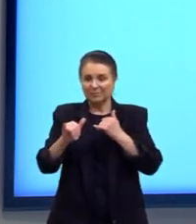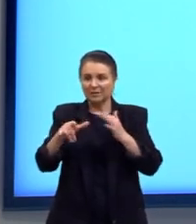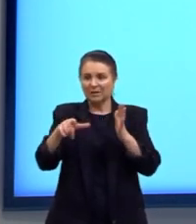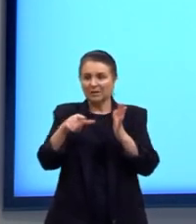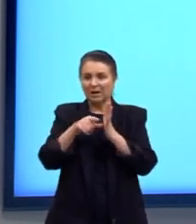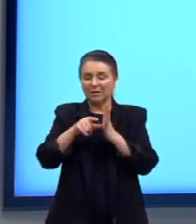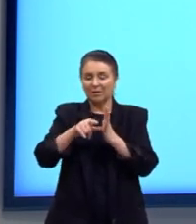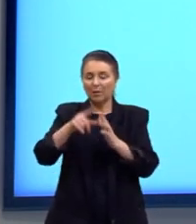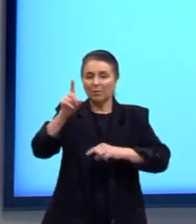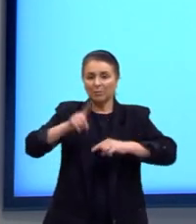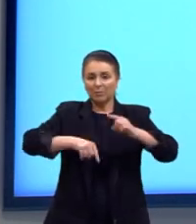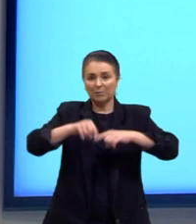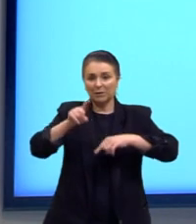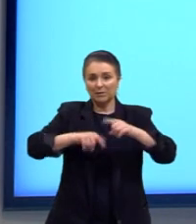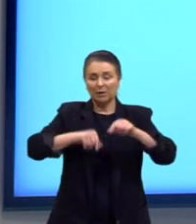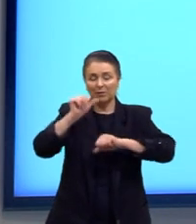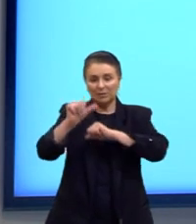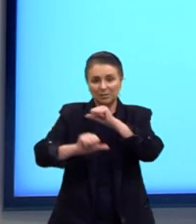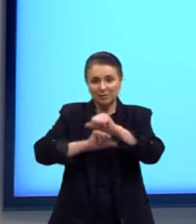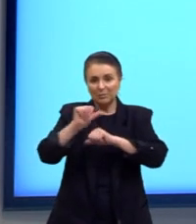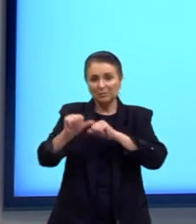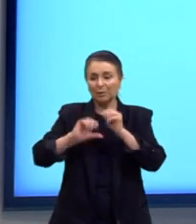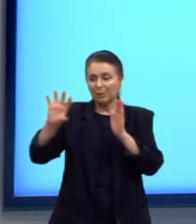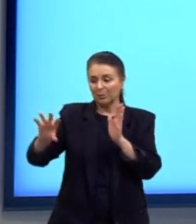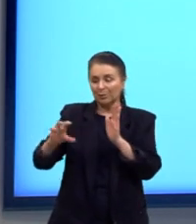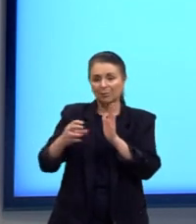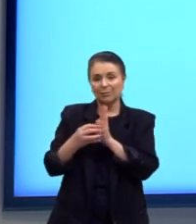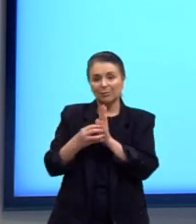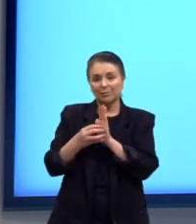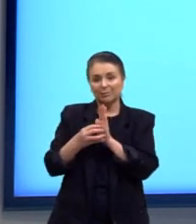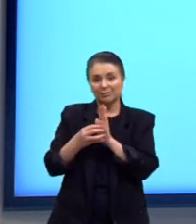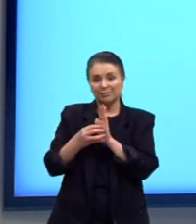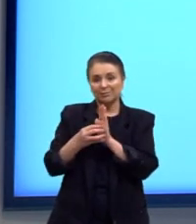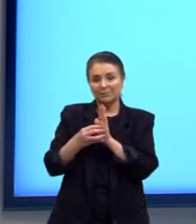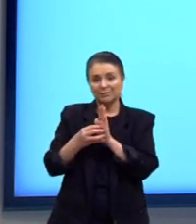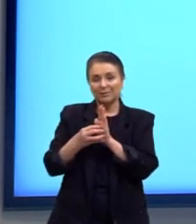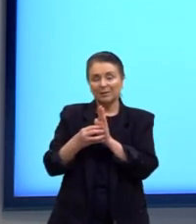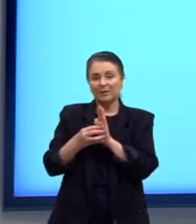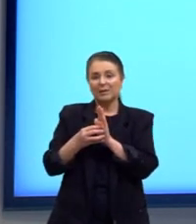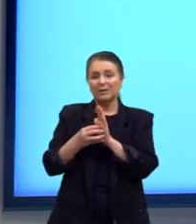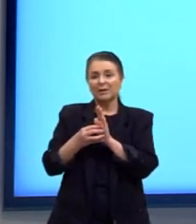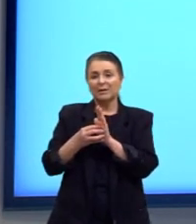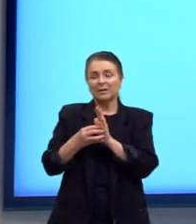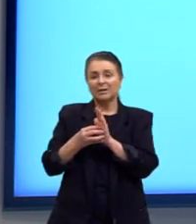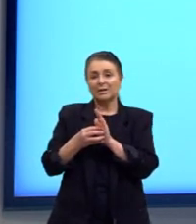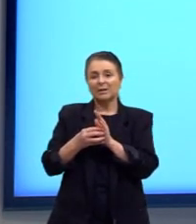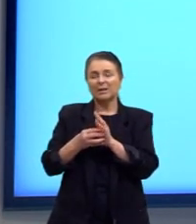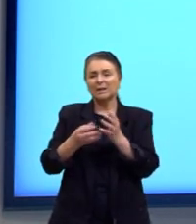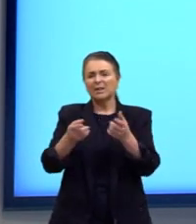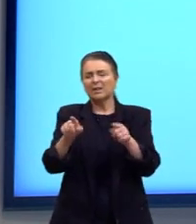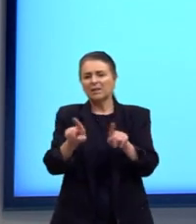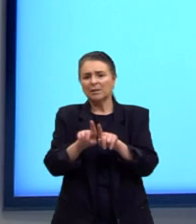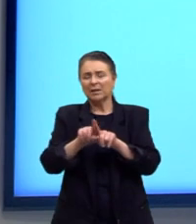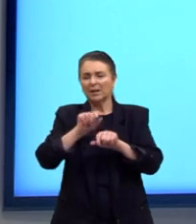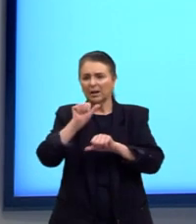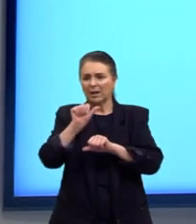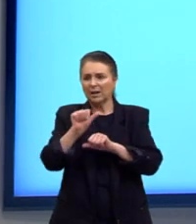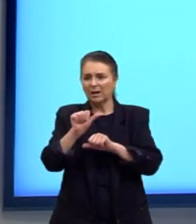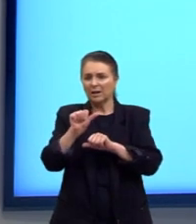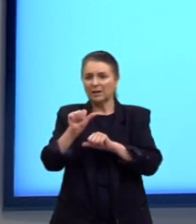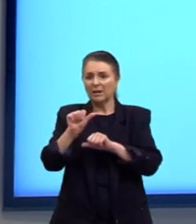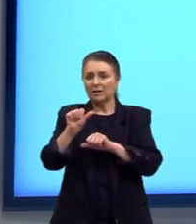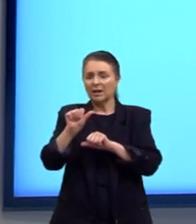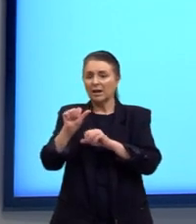do material e ele vai se transformar em um ímã. E aí, digamos que eles querem transportar, né,